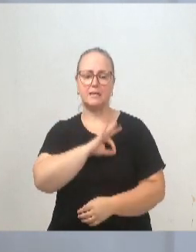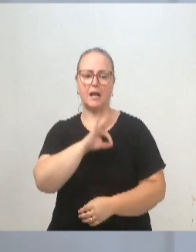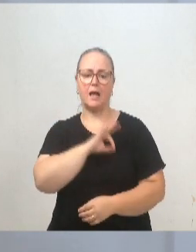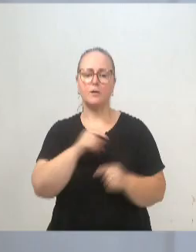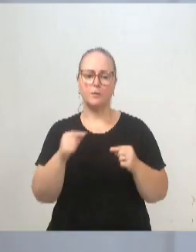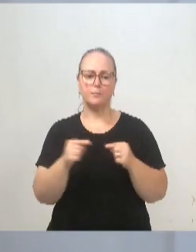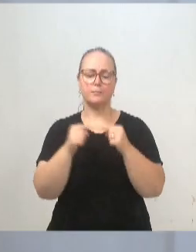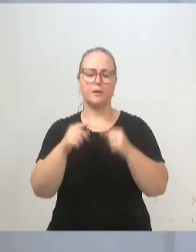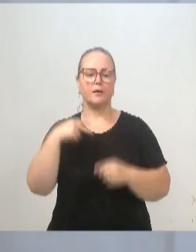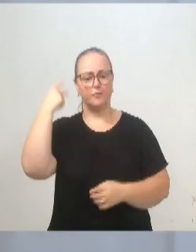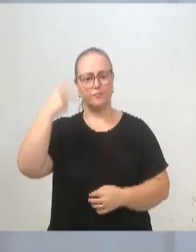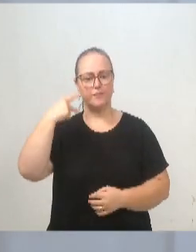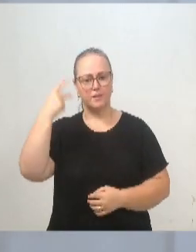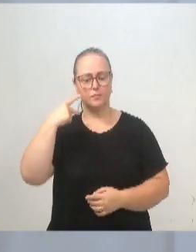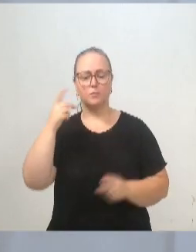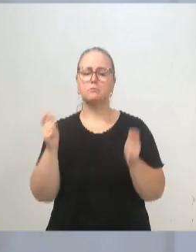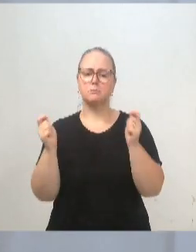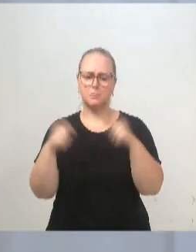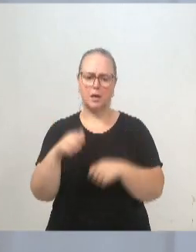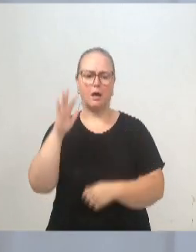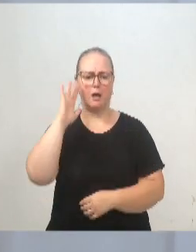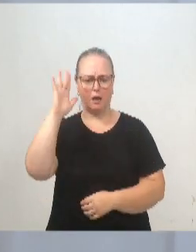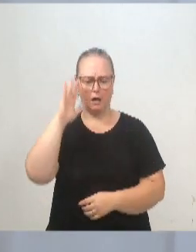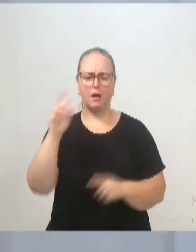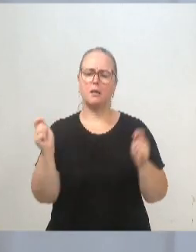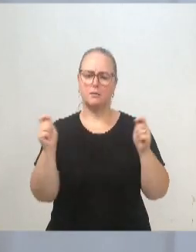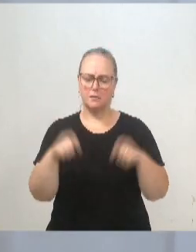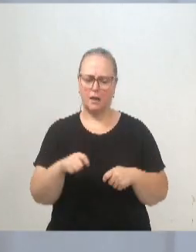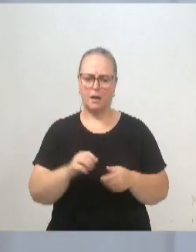pode ser repensado e enviado a esta casa.